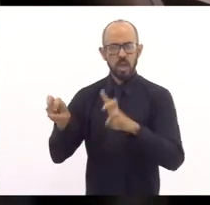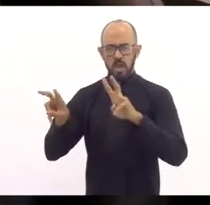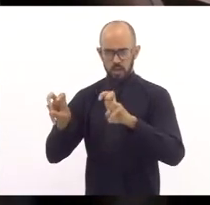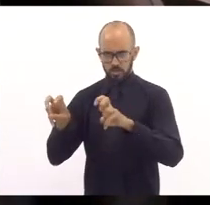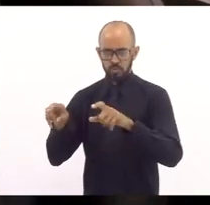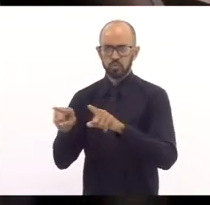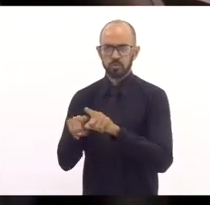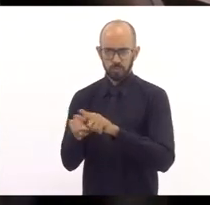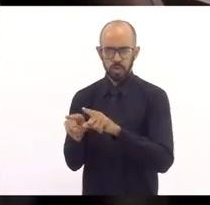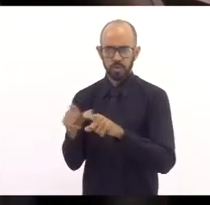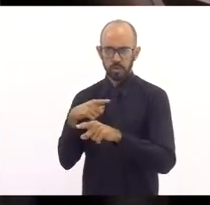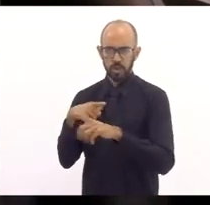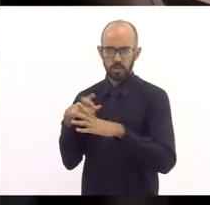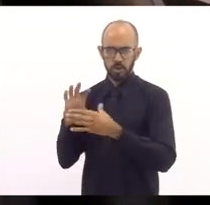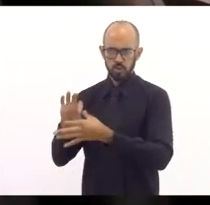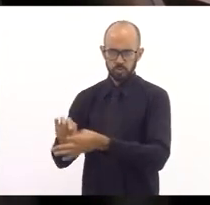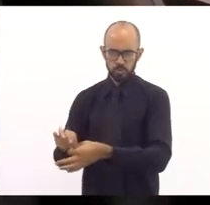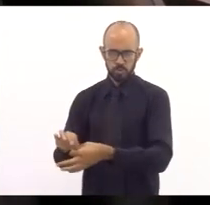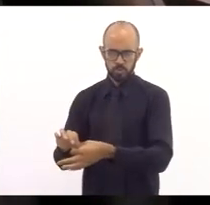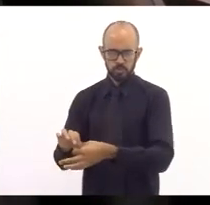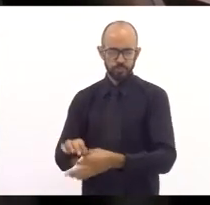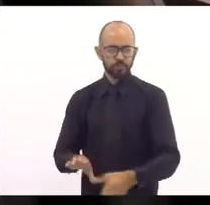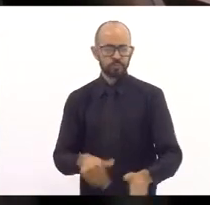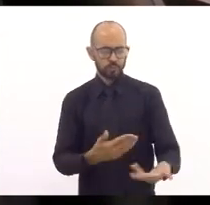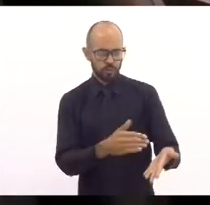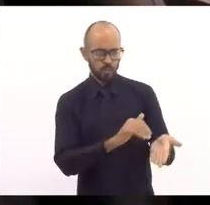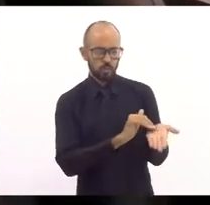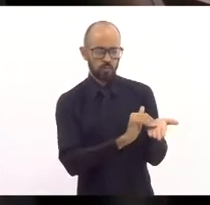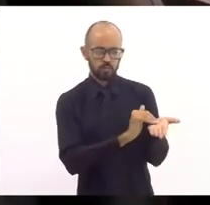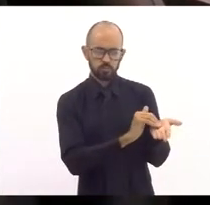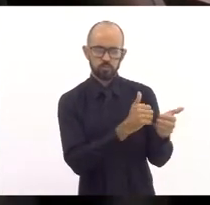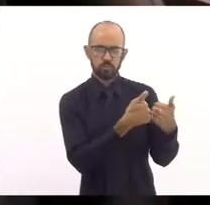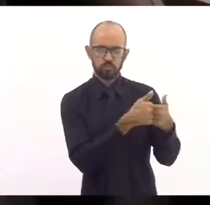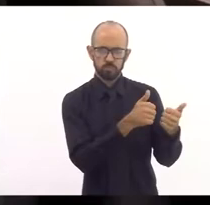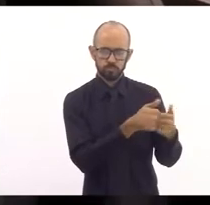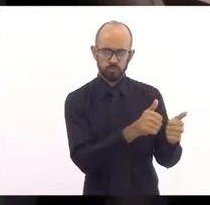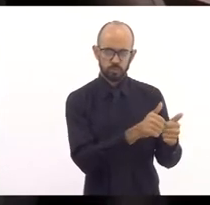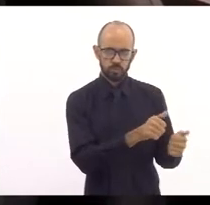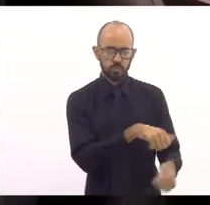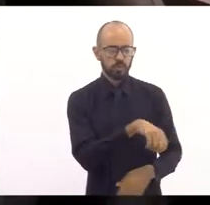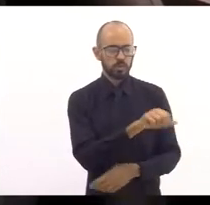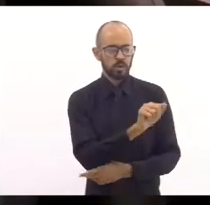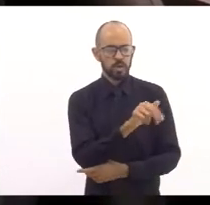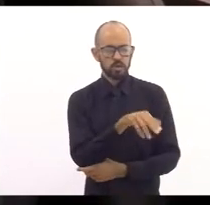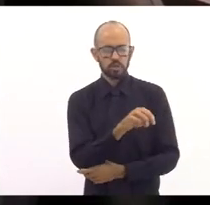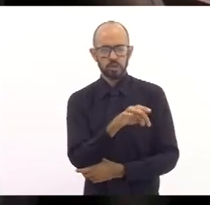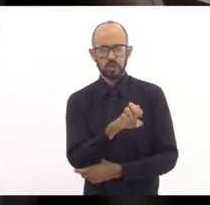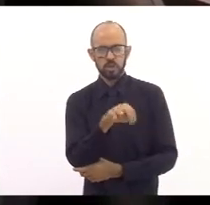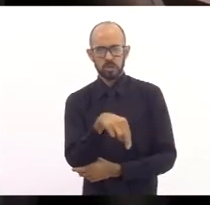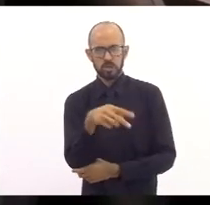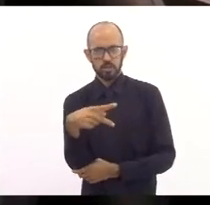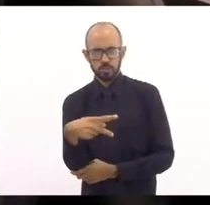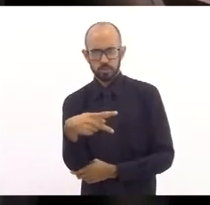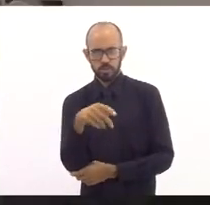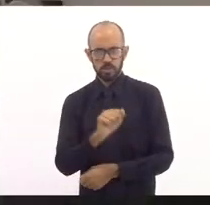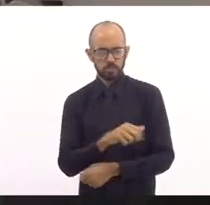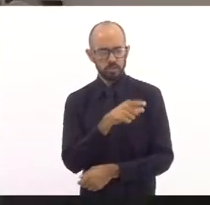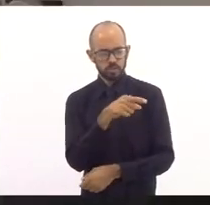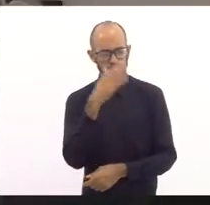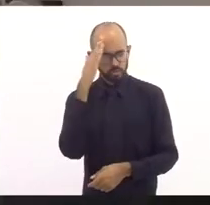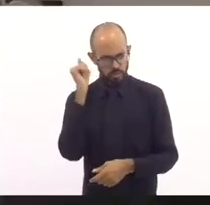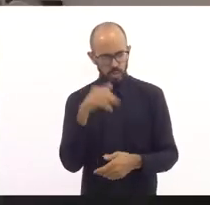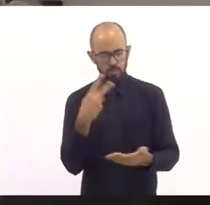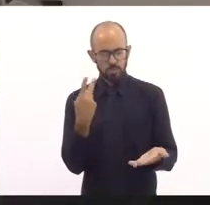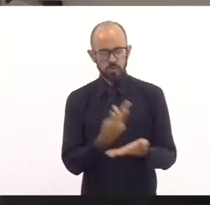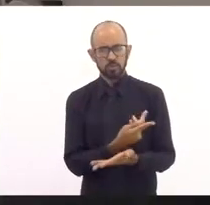têm uma conexão. Então, foi uma vistoria conjunta, CETRANS, Central Logística e agência. O senhor sabe dizer quando foi a última vez que isso aconteceu,